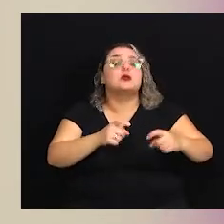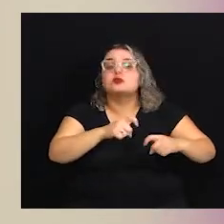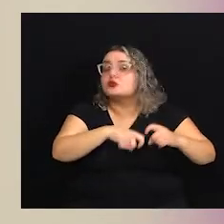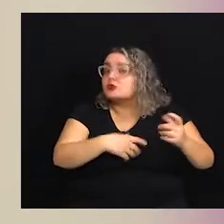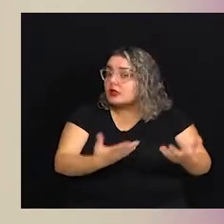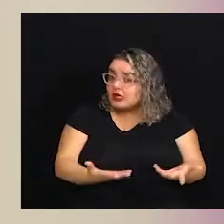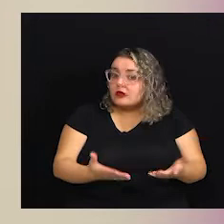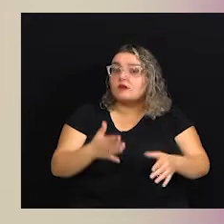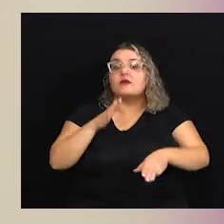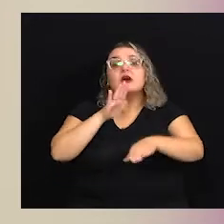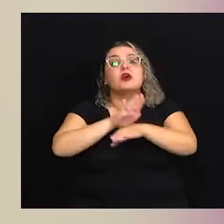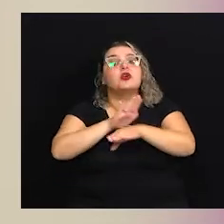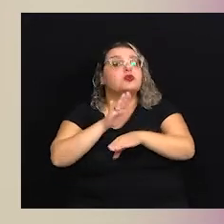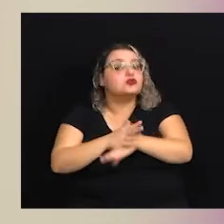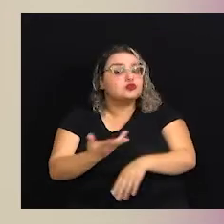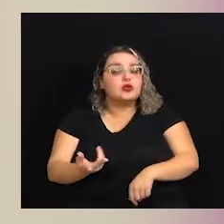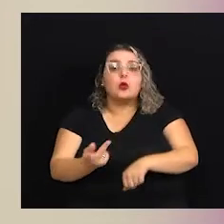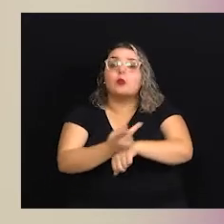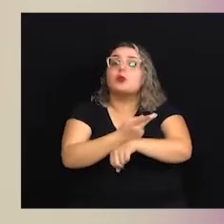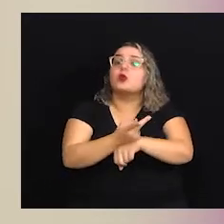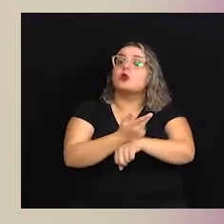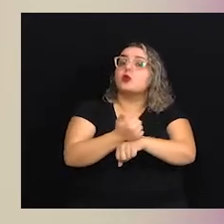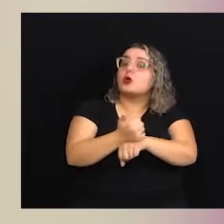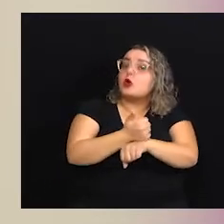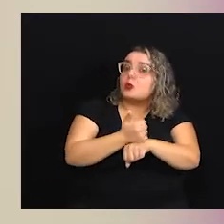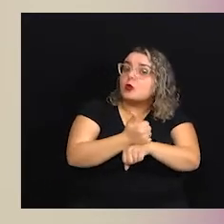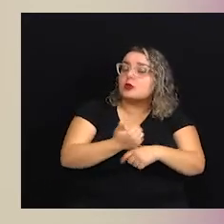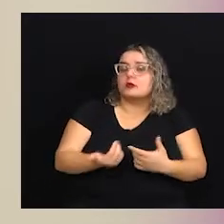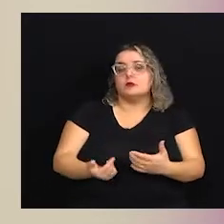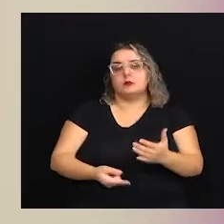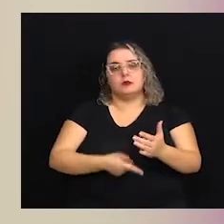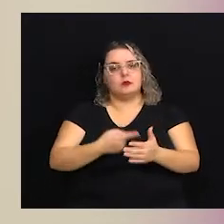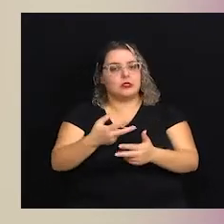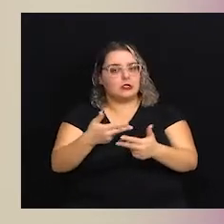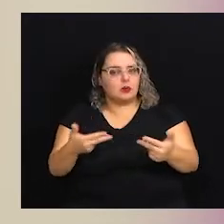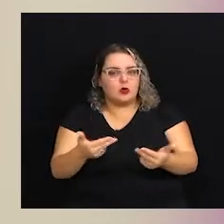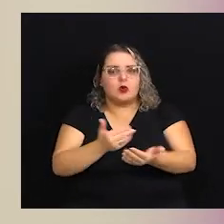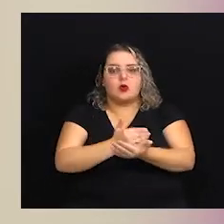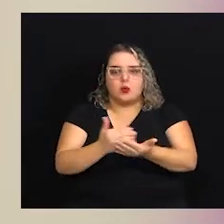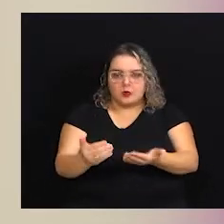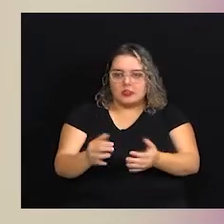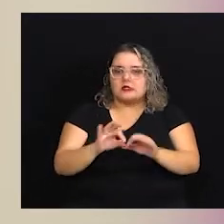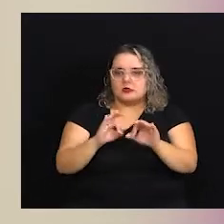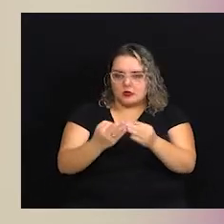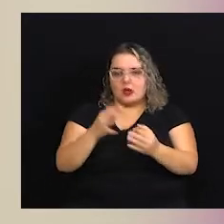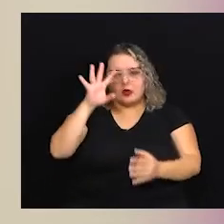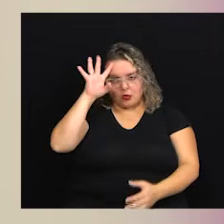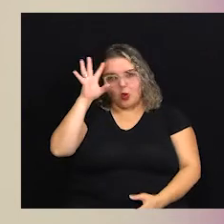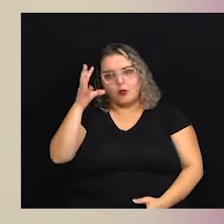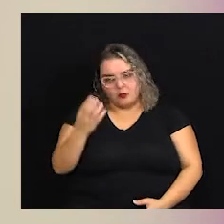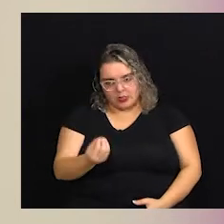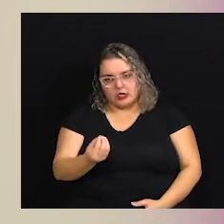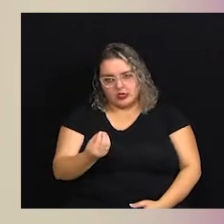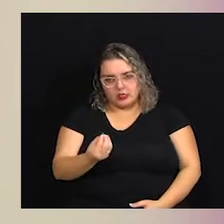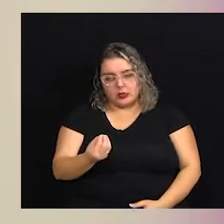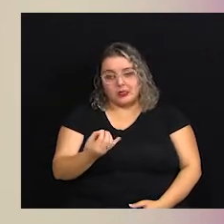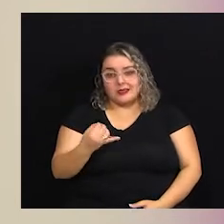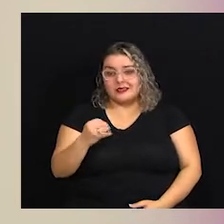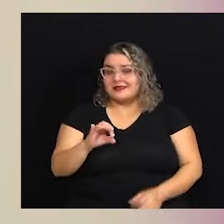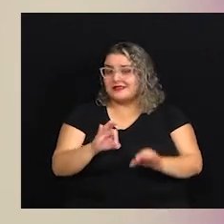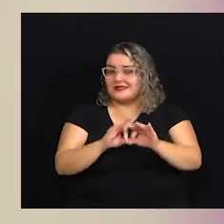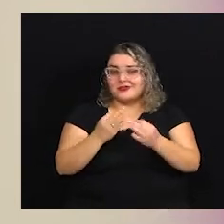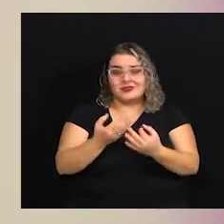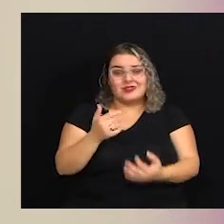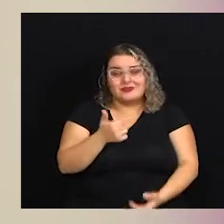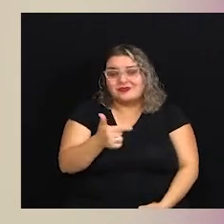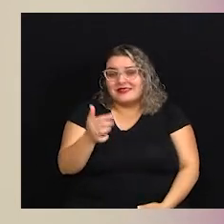sexual, vai ajudá-la a buscar um profissional, né? Primeiro ponto que tem que começar da família é a compreensão. E se a família não tem